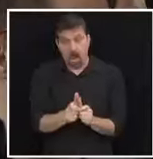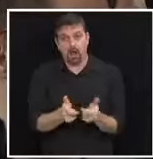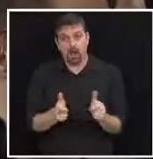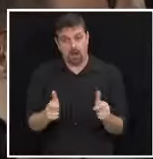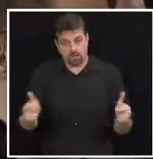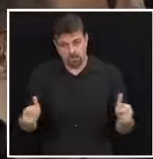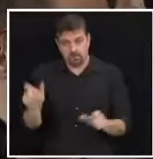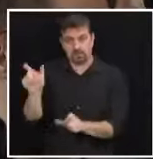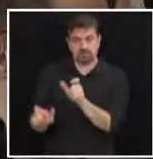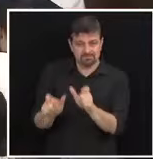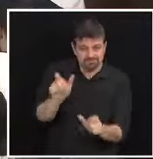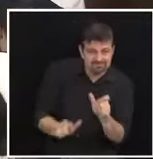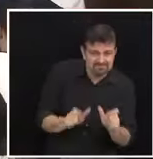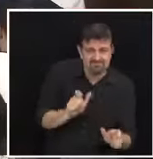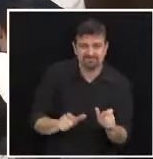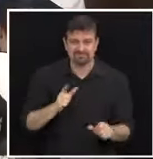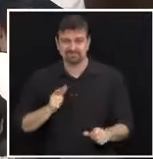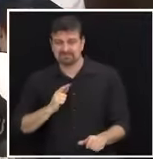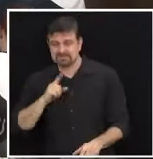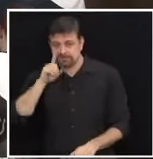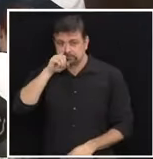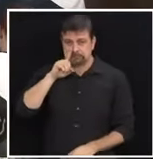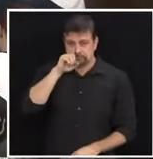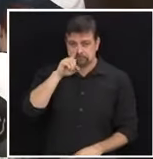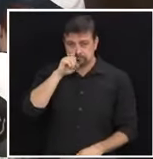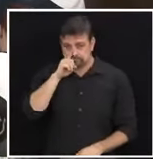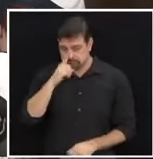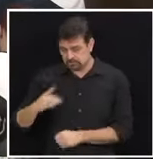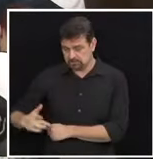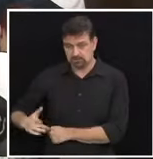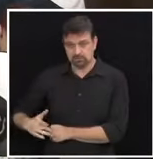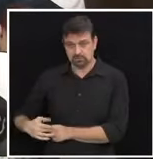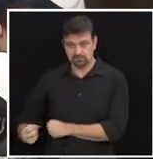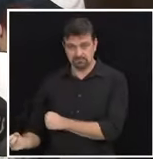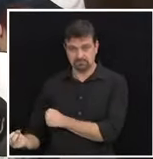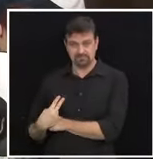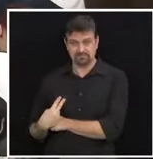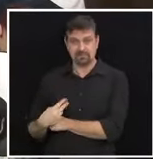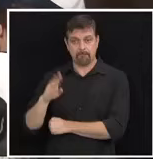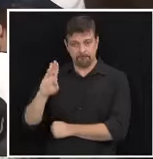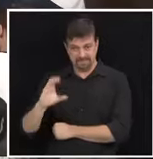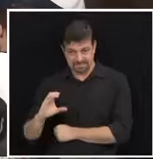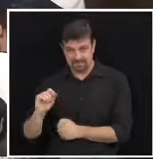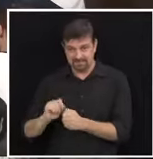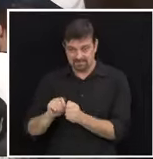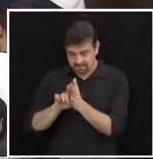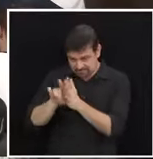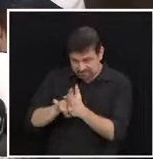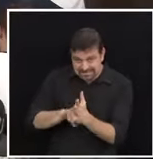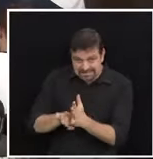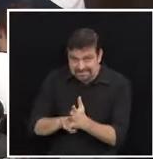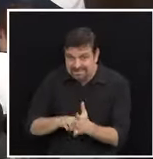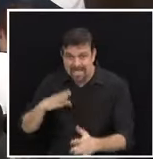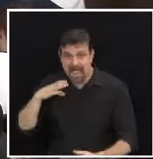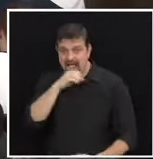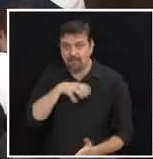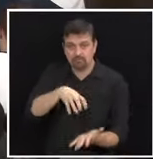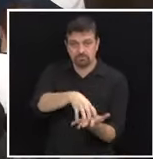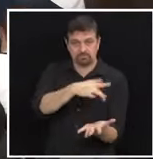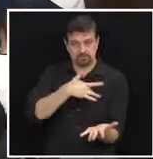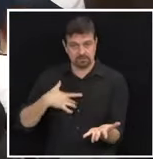pessoas que tem risco de ter o vírus da hepatite B e C, devem fazer o teste rápido, disponível no serviço de